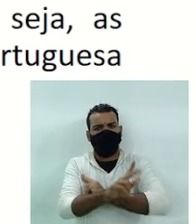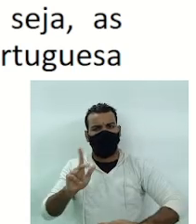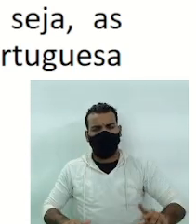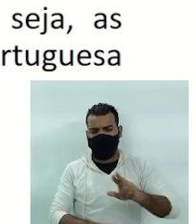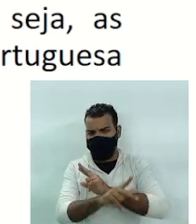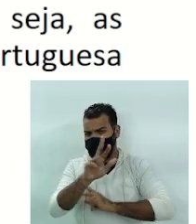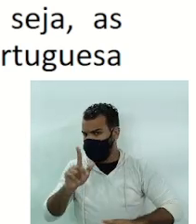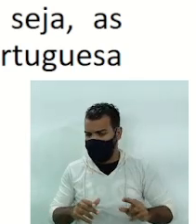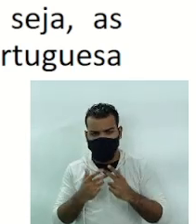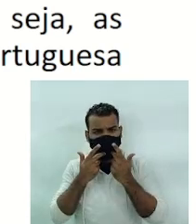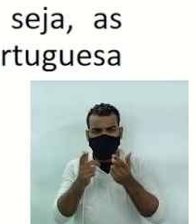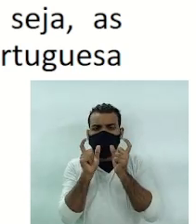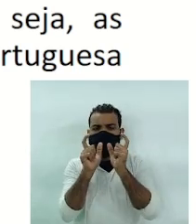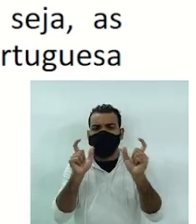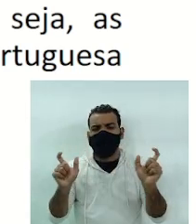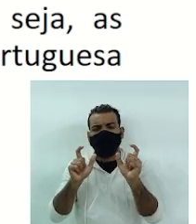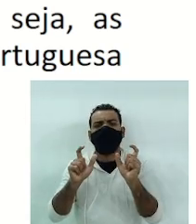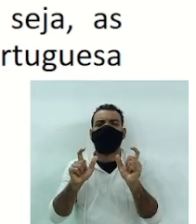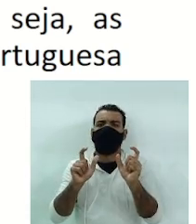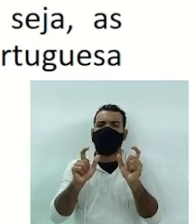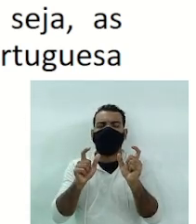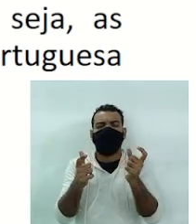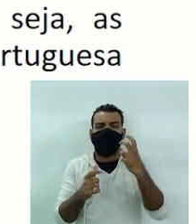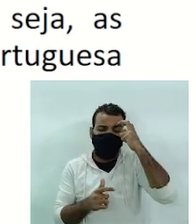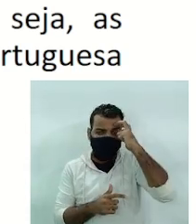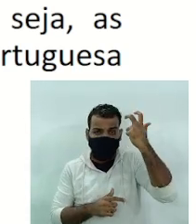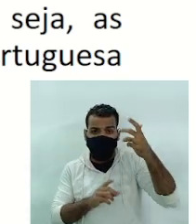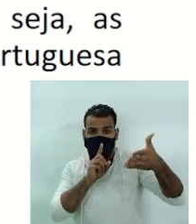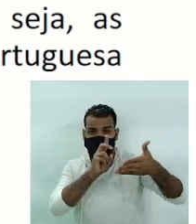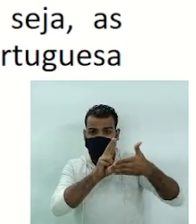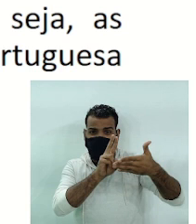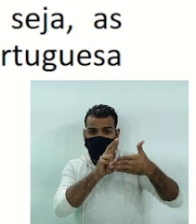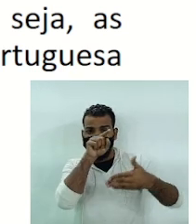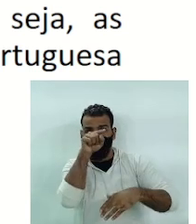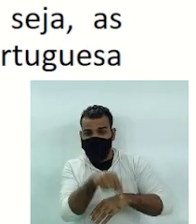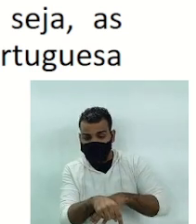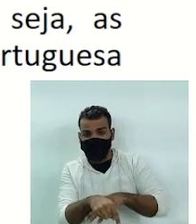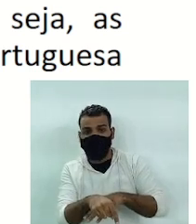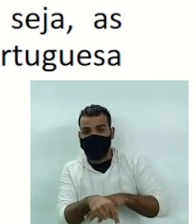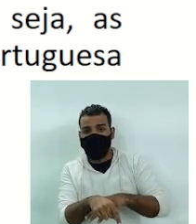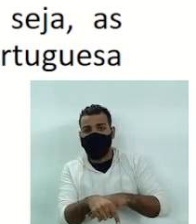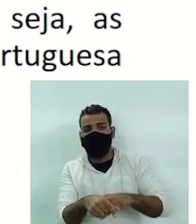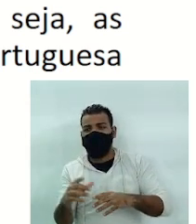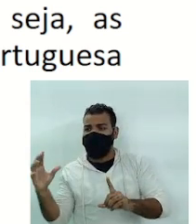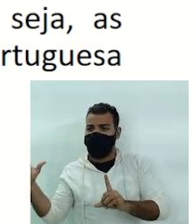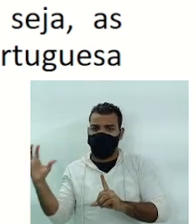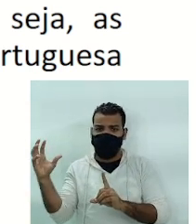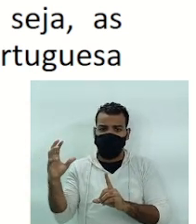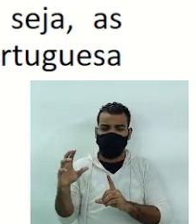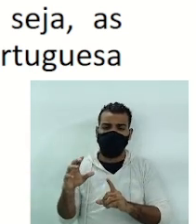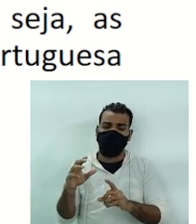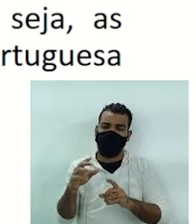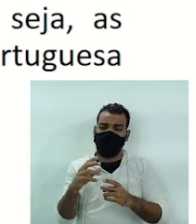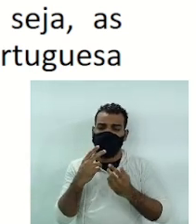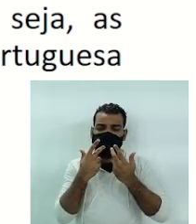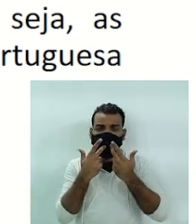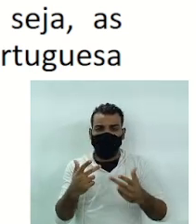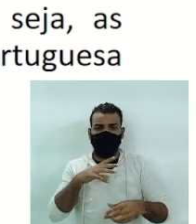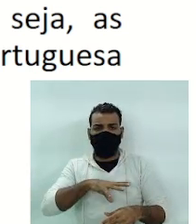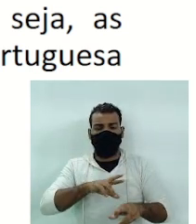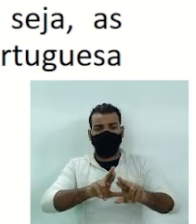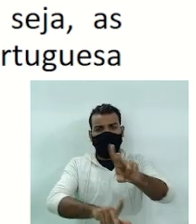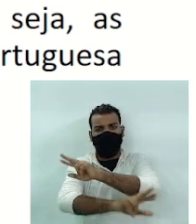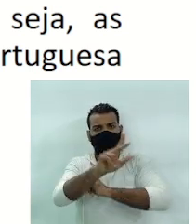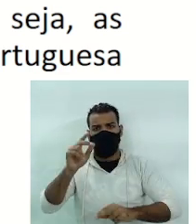das grandes perdas da cultura imaterial desse povo, né? Ou seja, porque